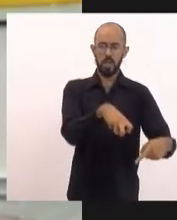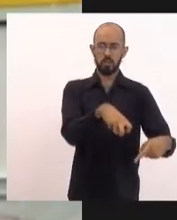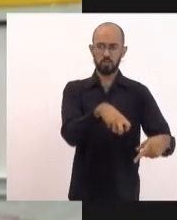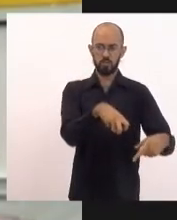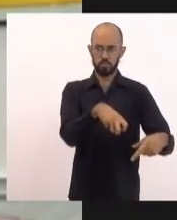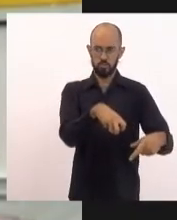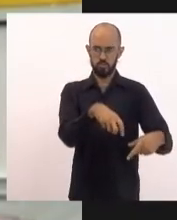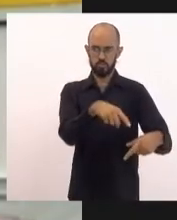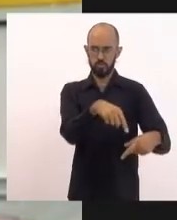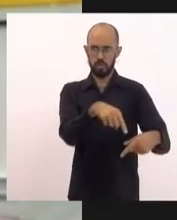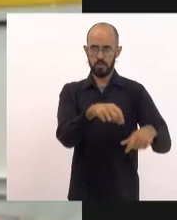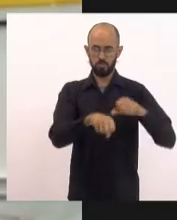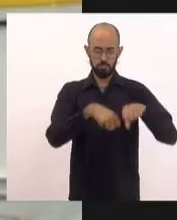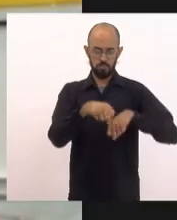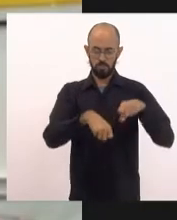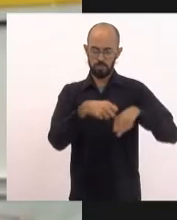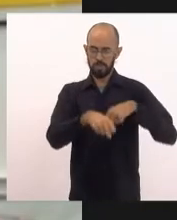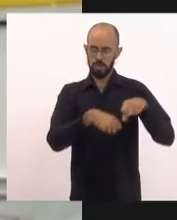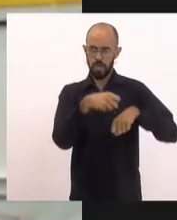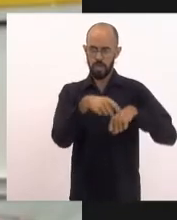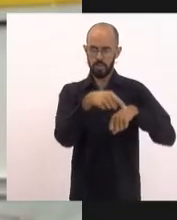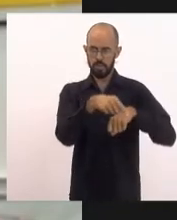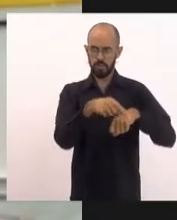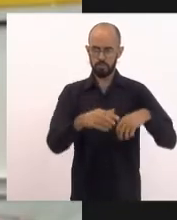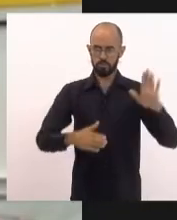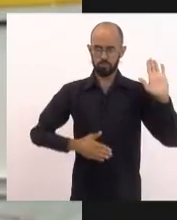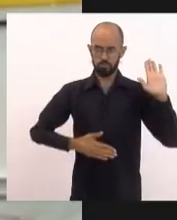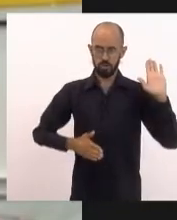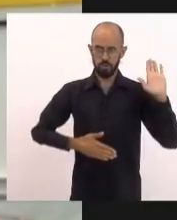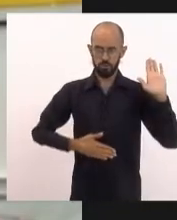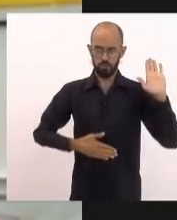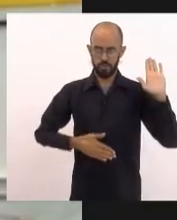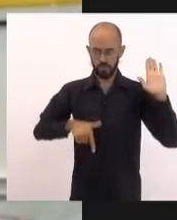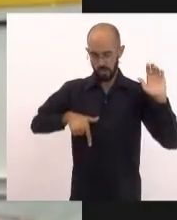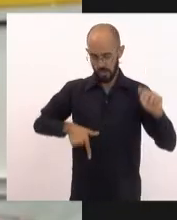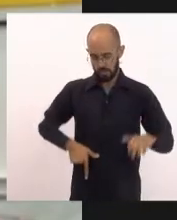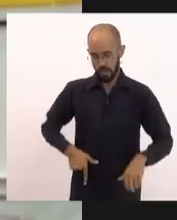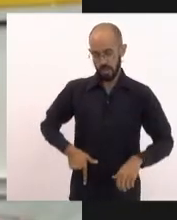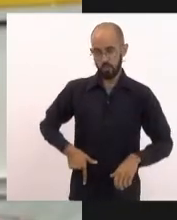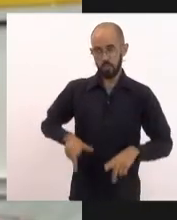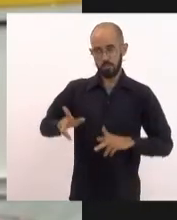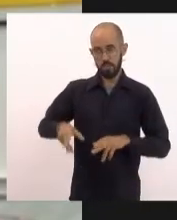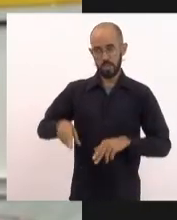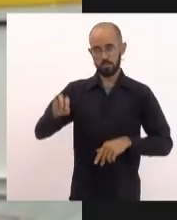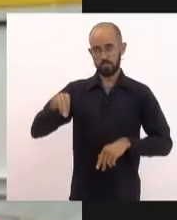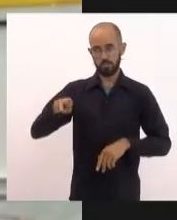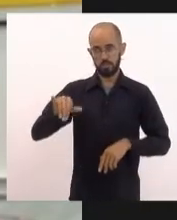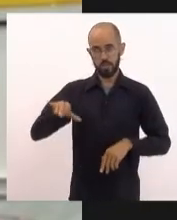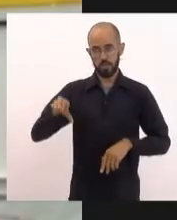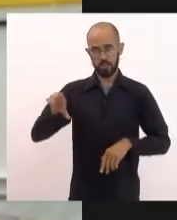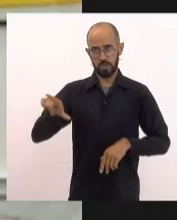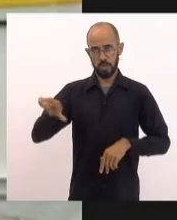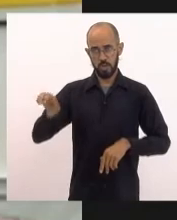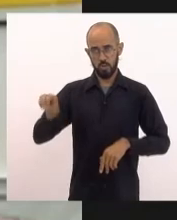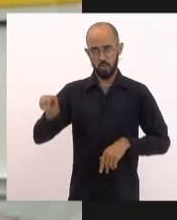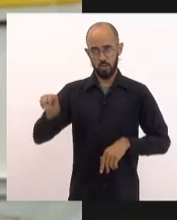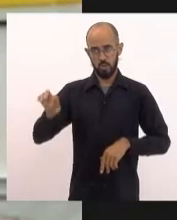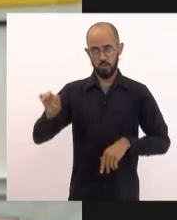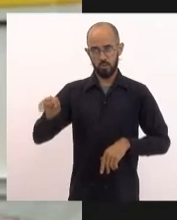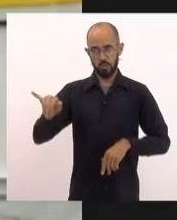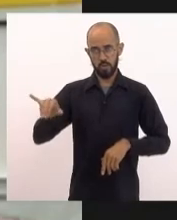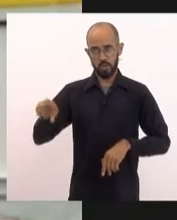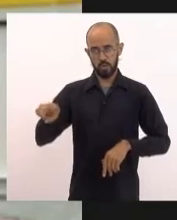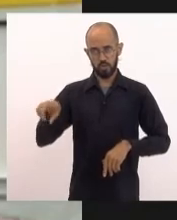um traficante armado, esse mesmo traficante que o senhor Marcelo Freixo, que não aguentou o